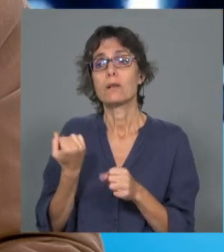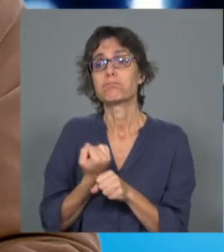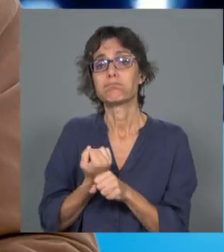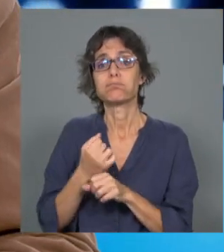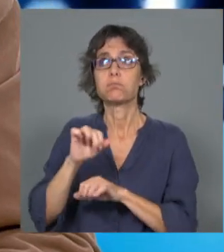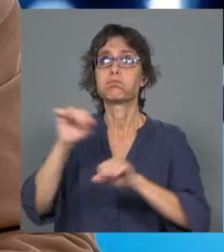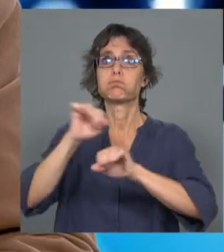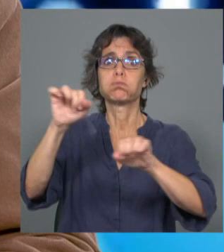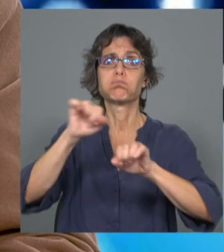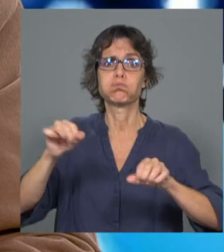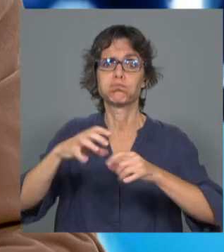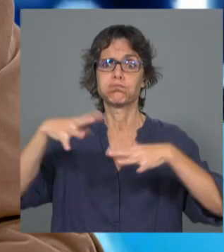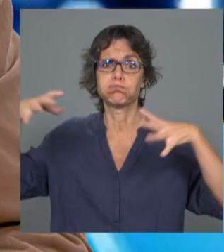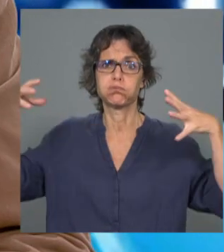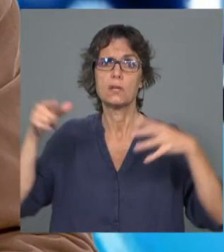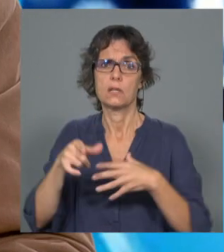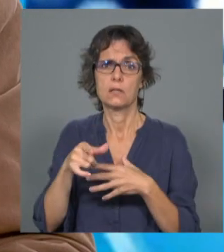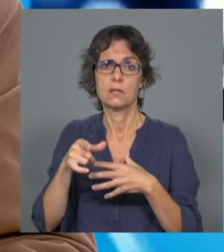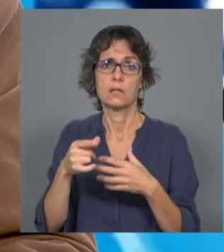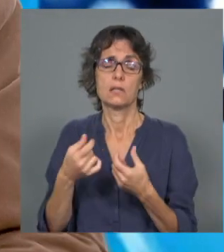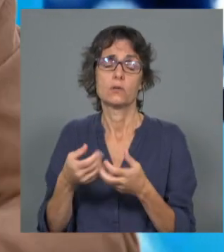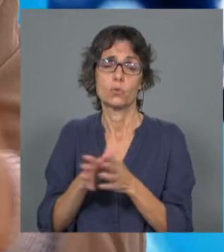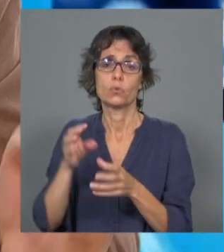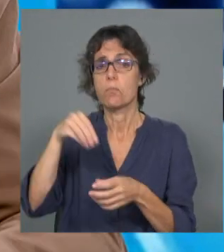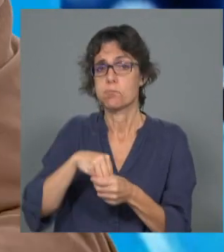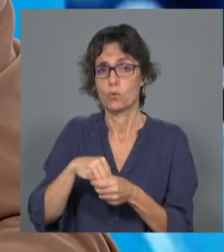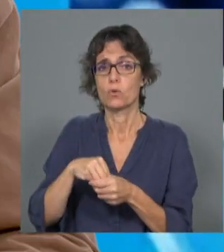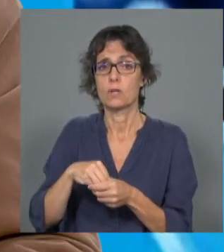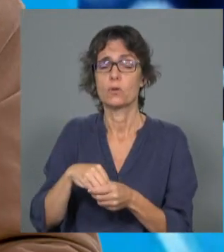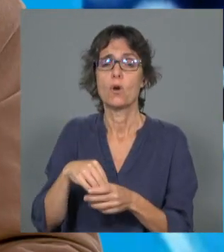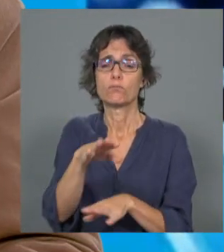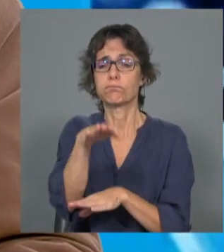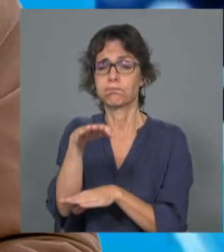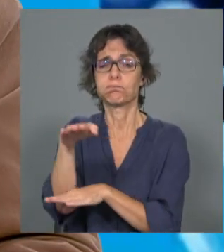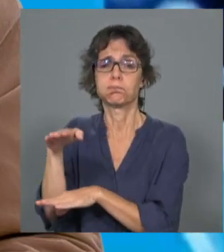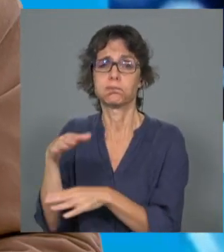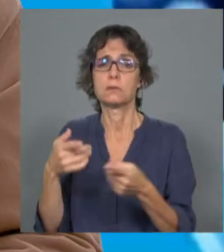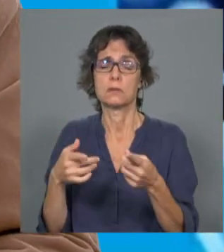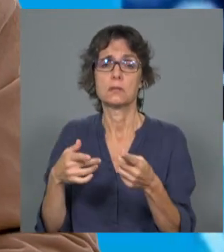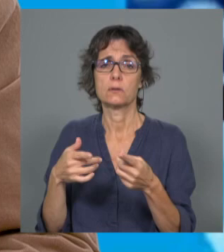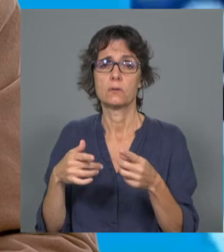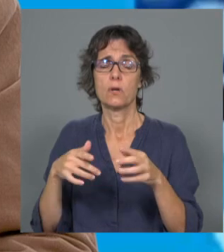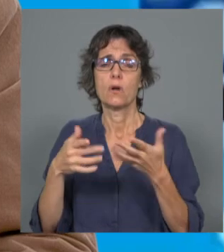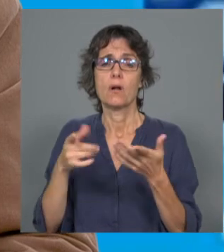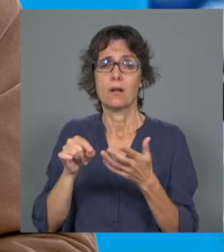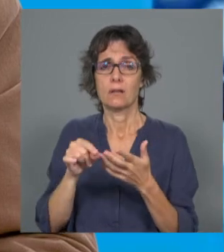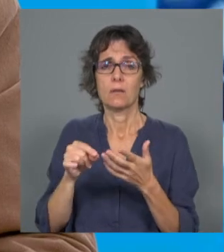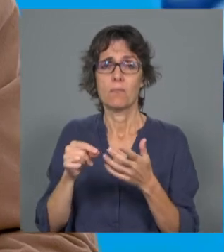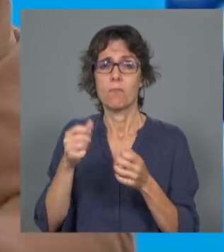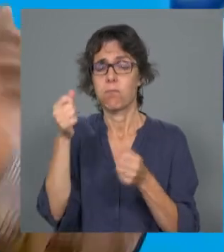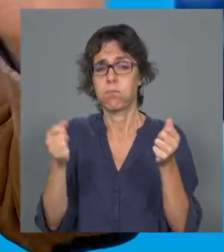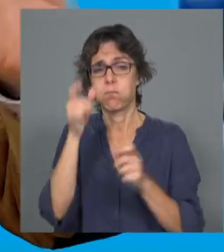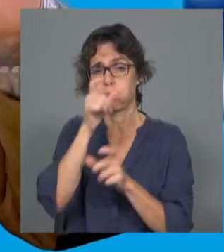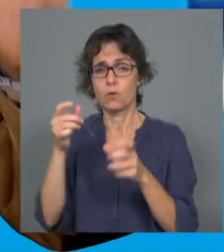serem tudo operações de guerra nuclear, ou seja, muitos tanques, toda a gente dentro de veículos